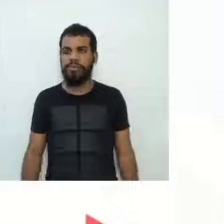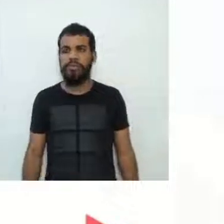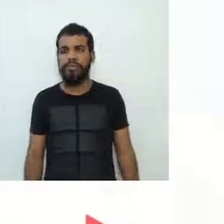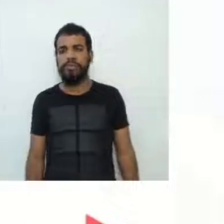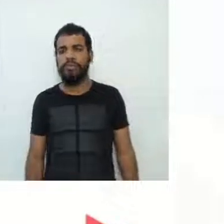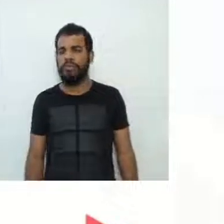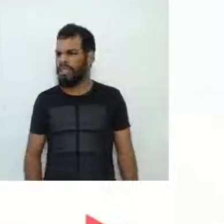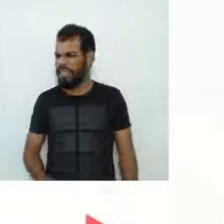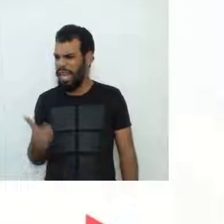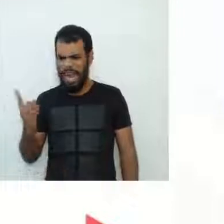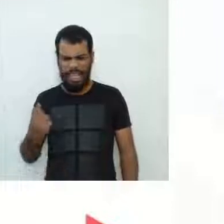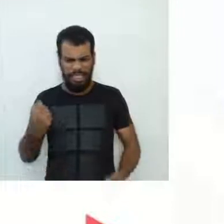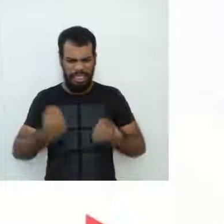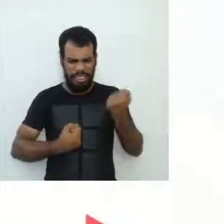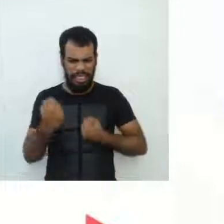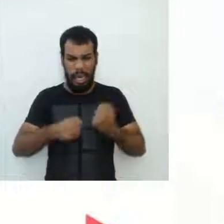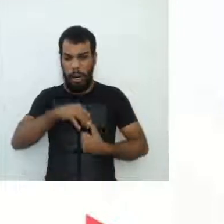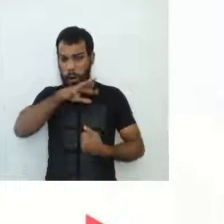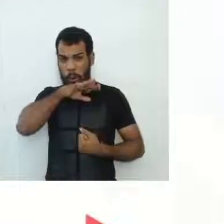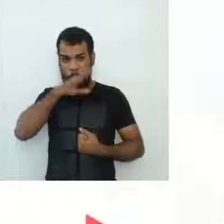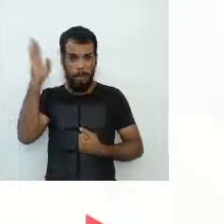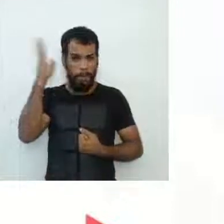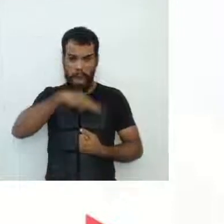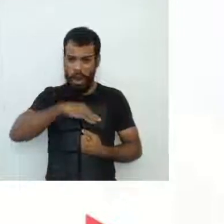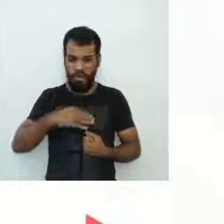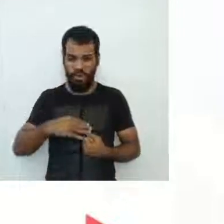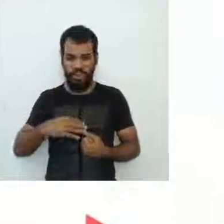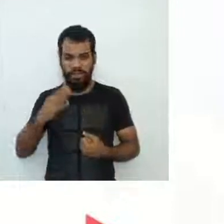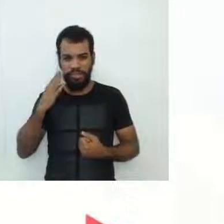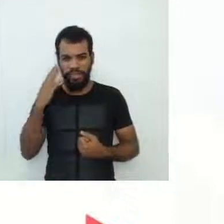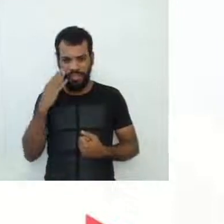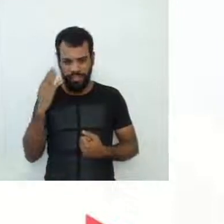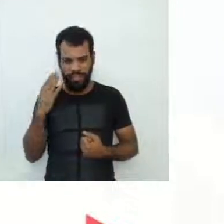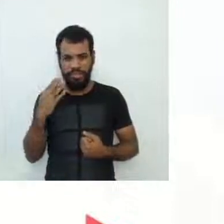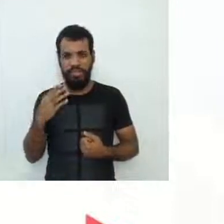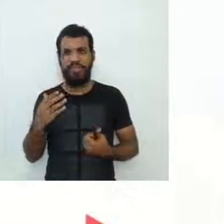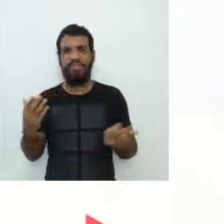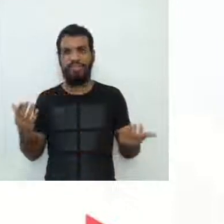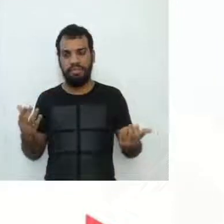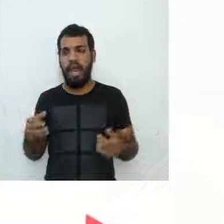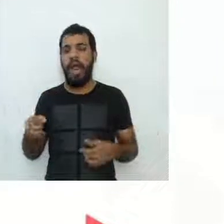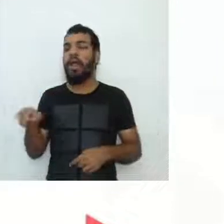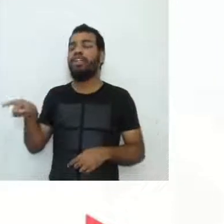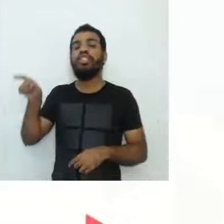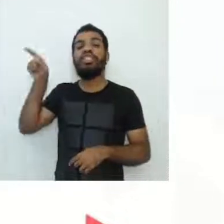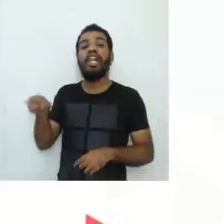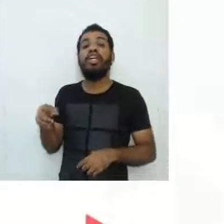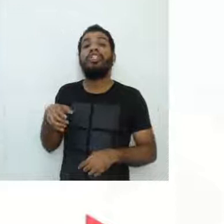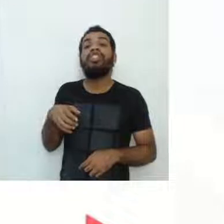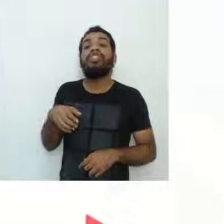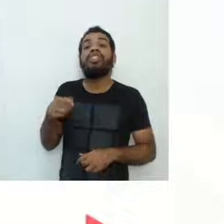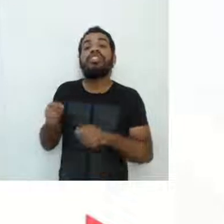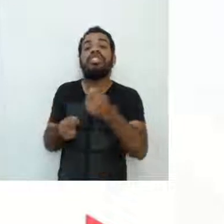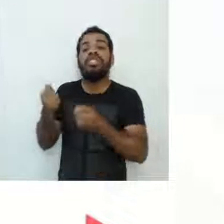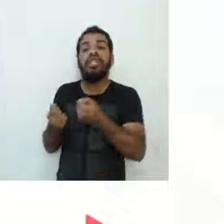dirige muito mal. Viram aí? É um advérbio. É o modo como ele dirige. Ele dirige